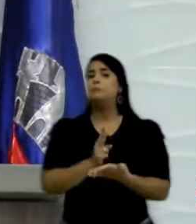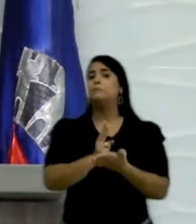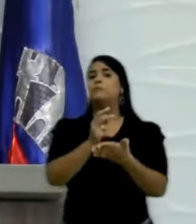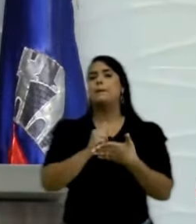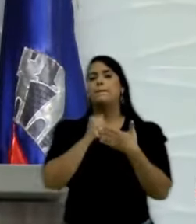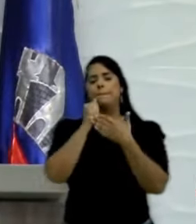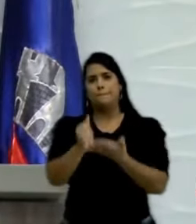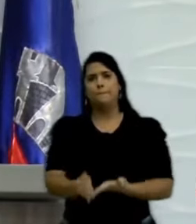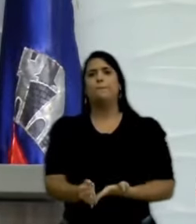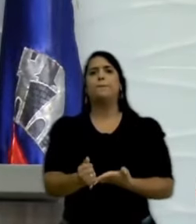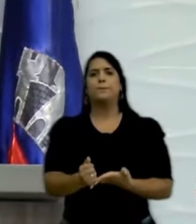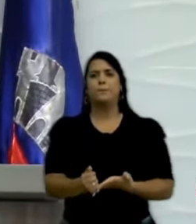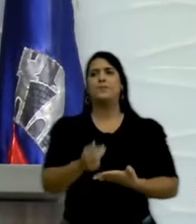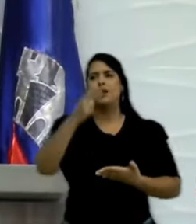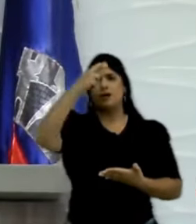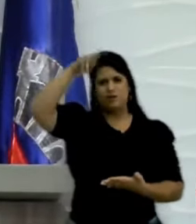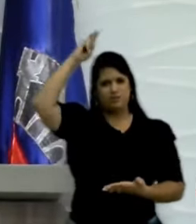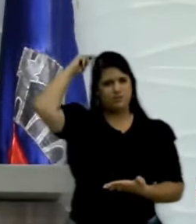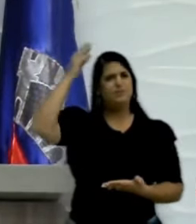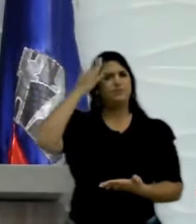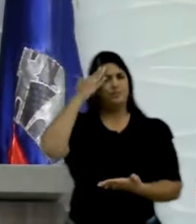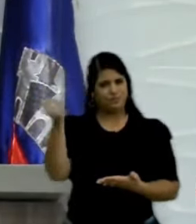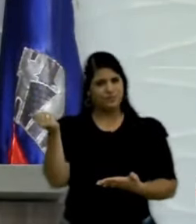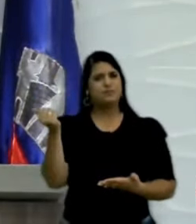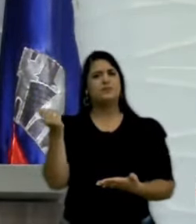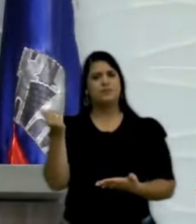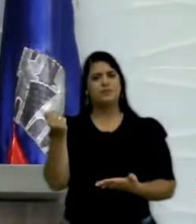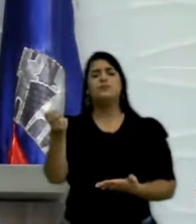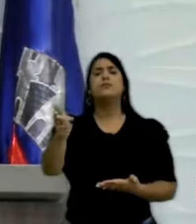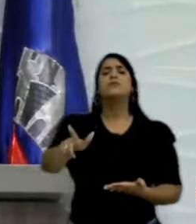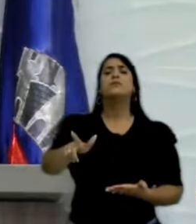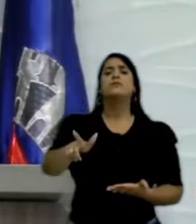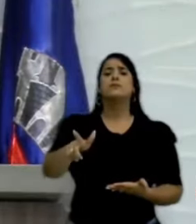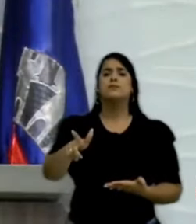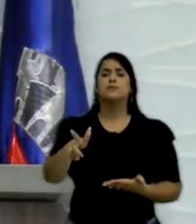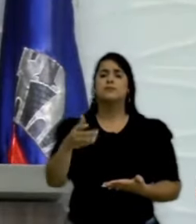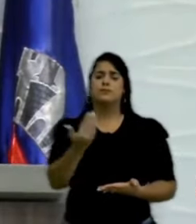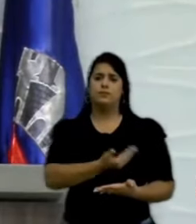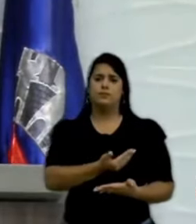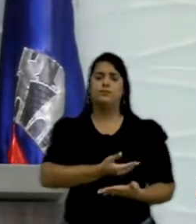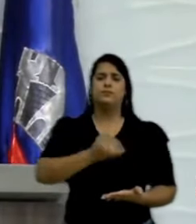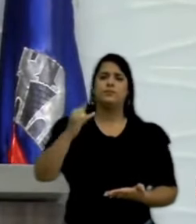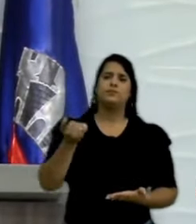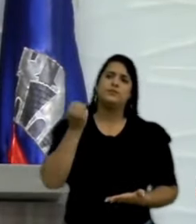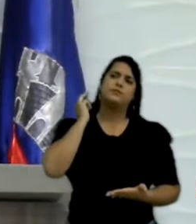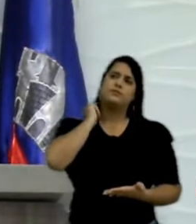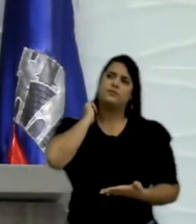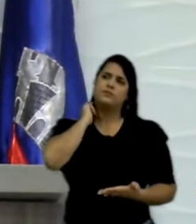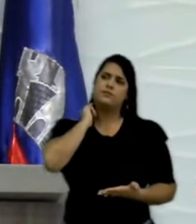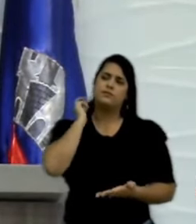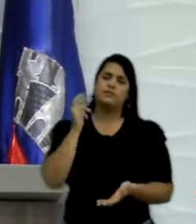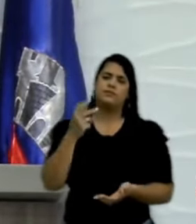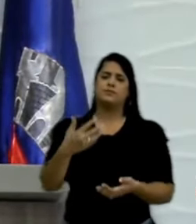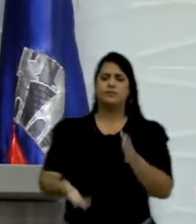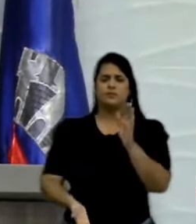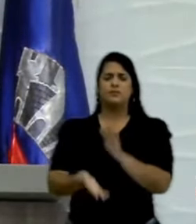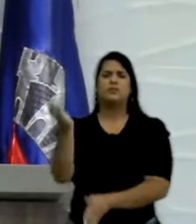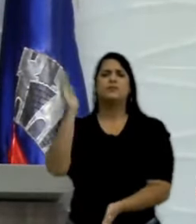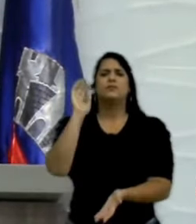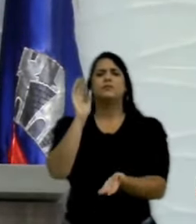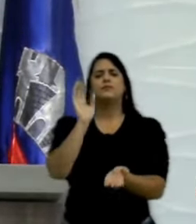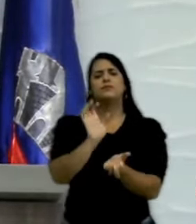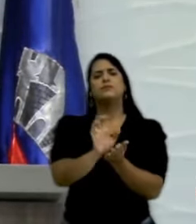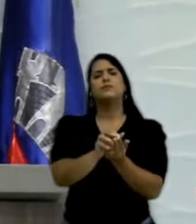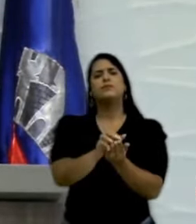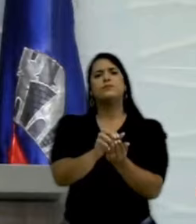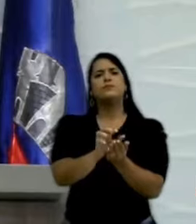Direto, colega Rinaldo aqui é testemunha disso, o outro colega João Medeiro, para Recife, numa Kombi. Dr. Walsh tinha uma Kombi e eu